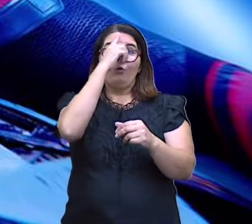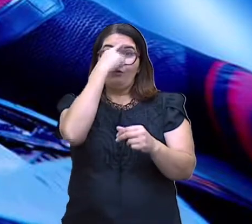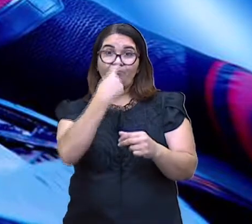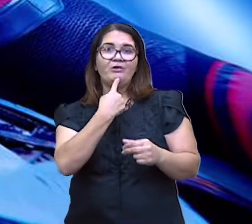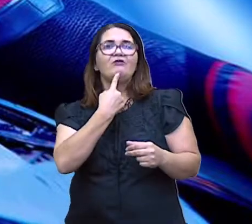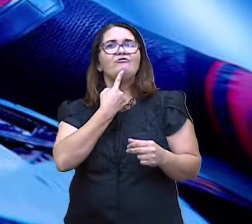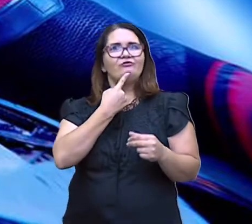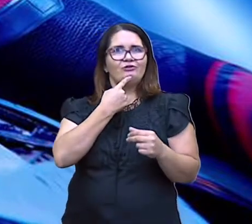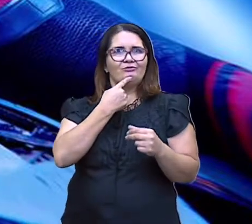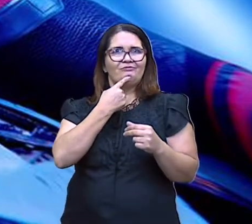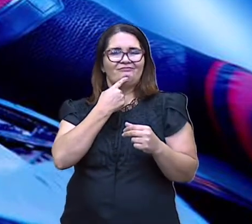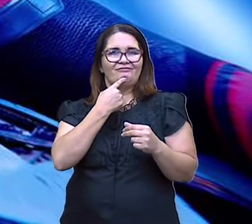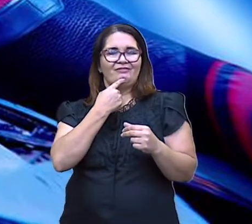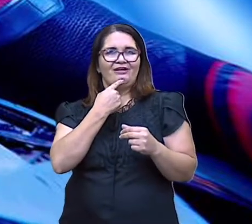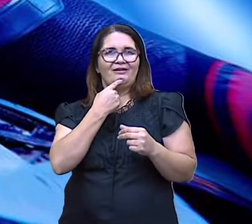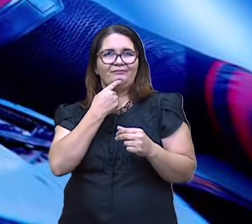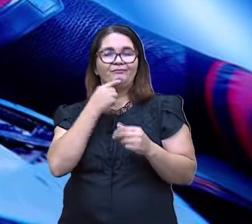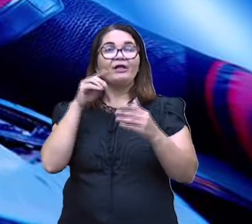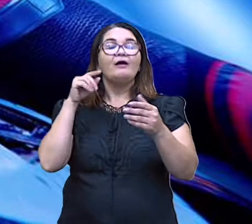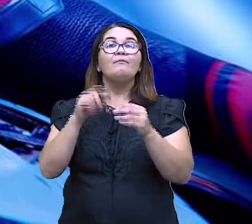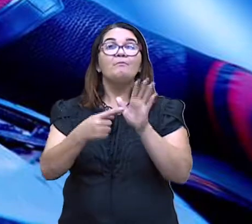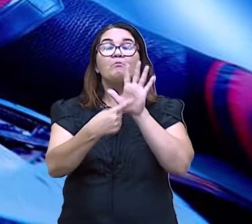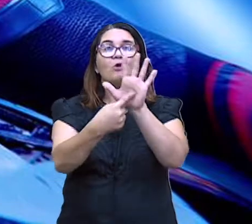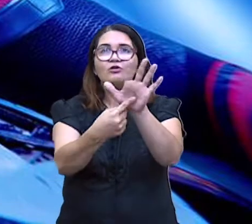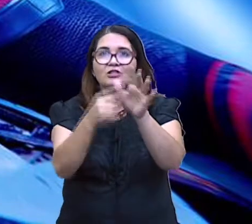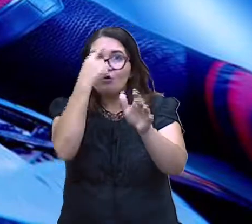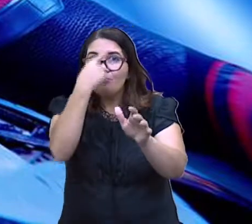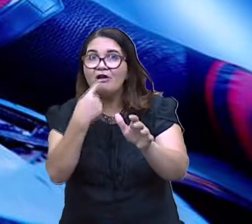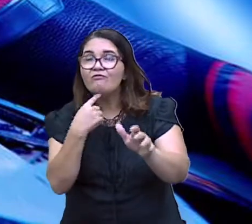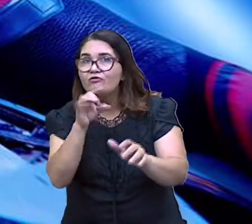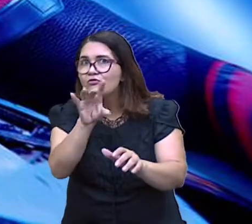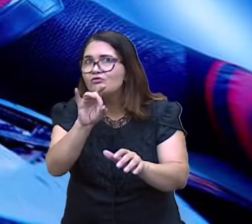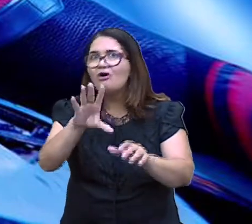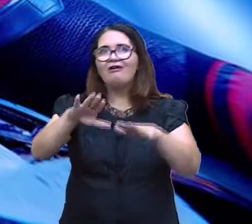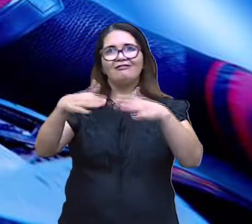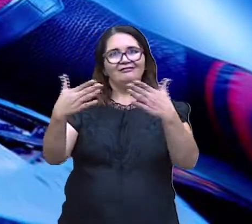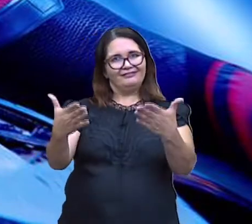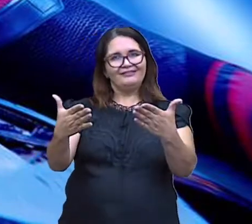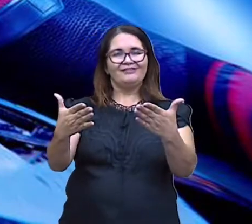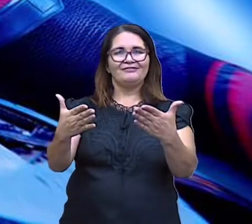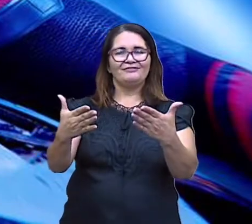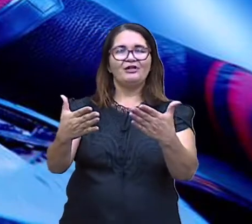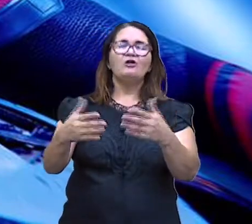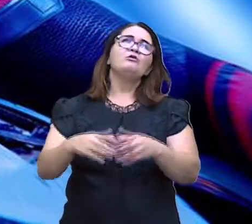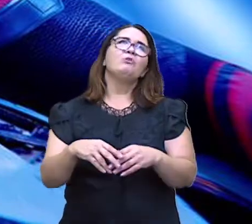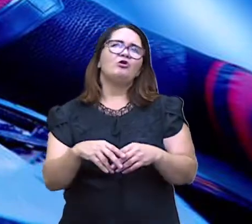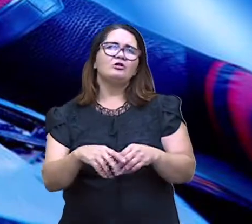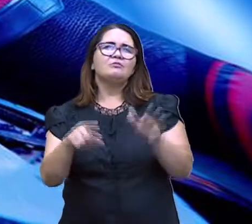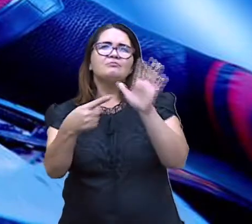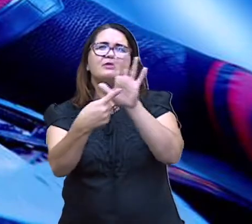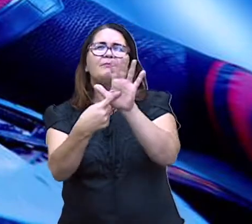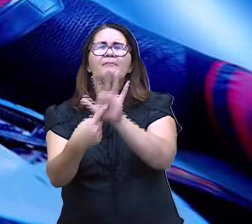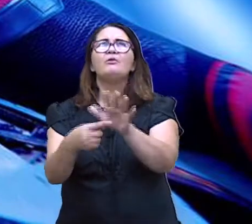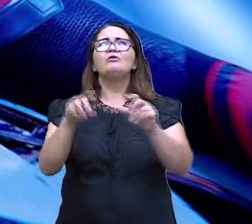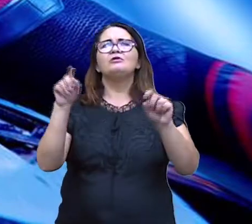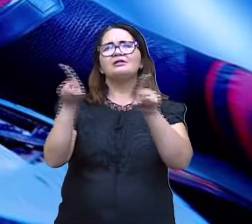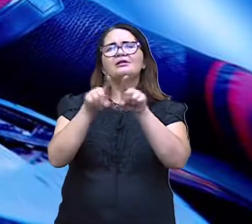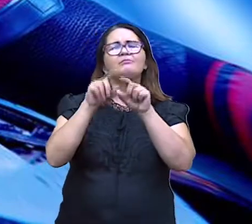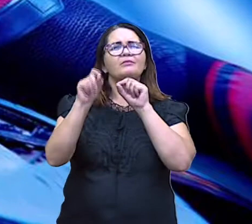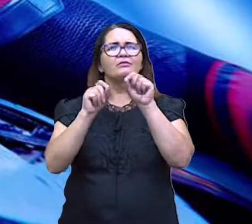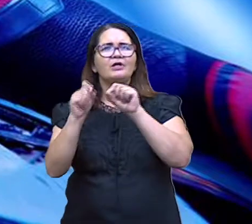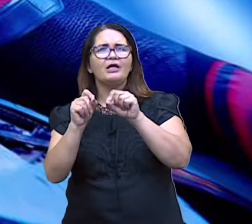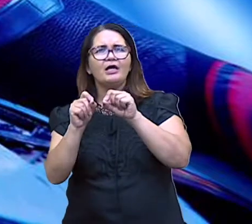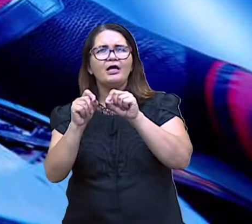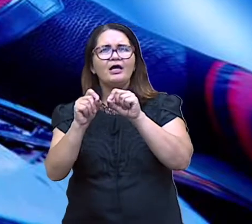Um roteiro também, ele indica o quê? O local onde a cena será gravada, se é dia, se é noite, a